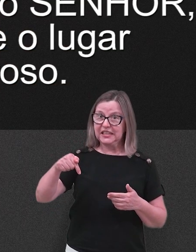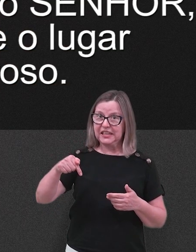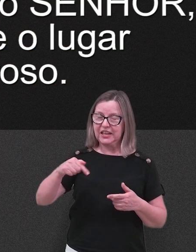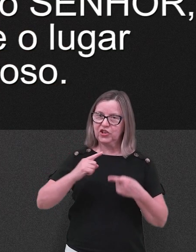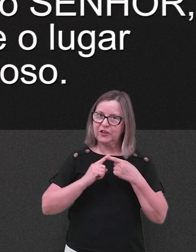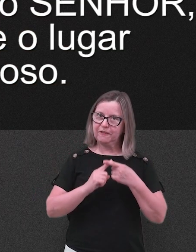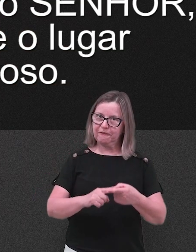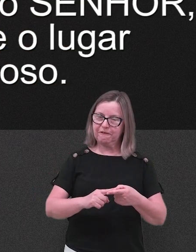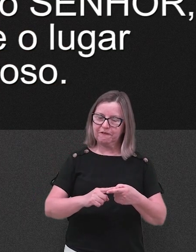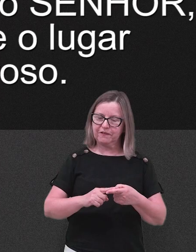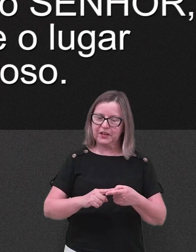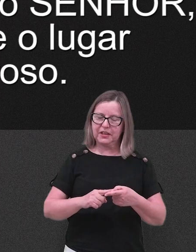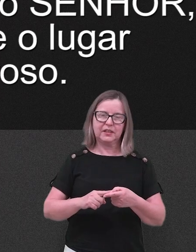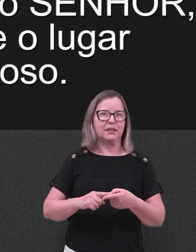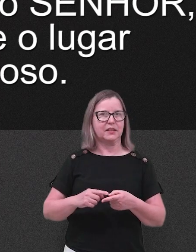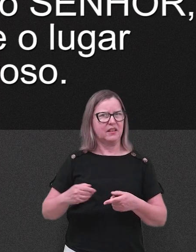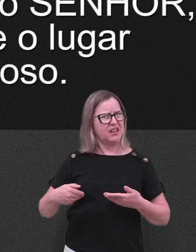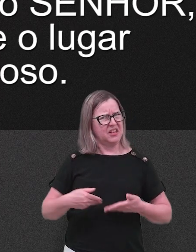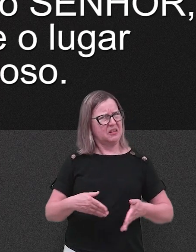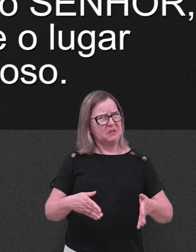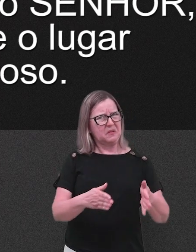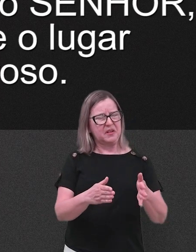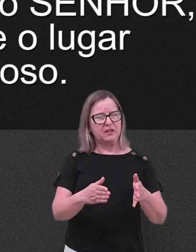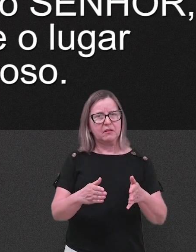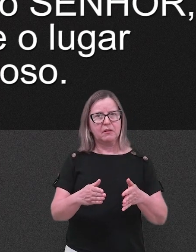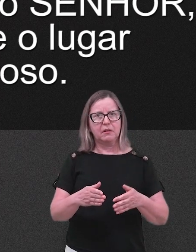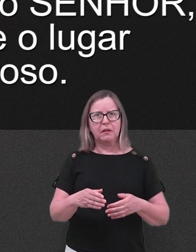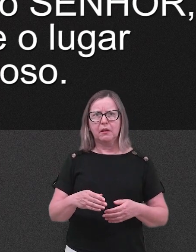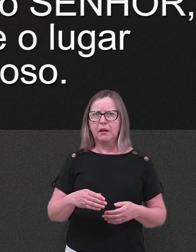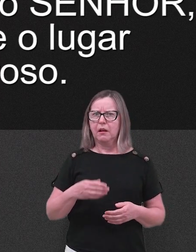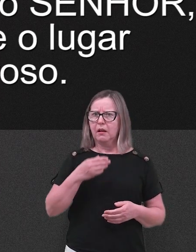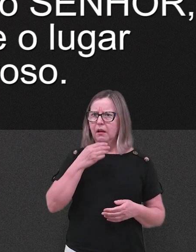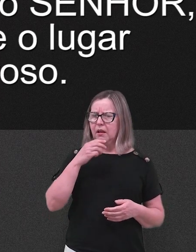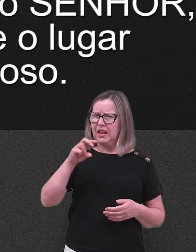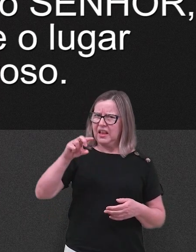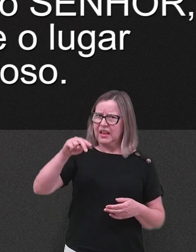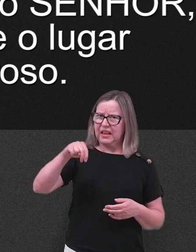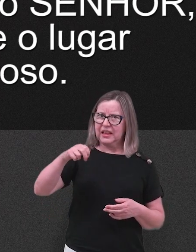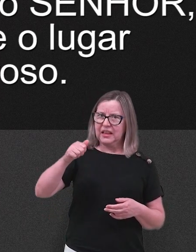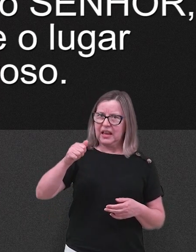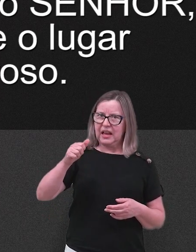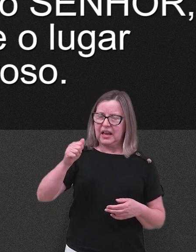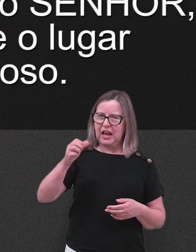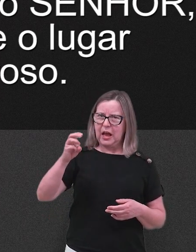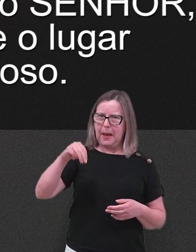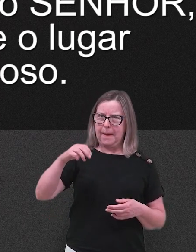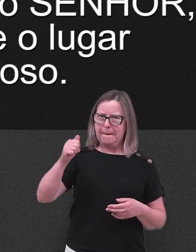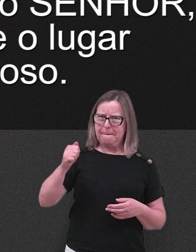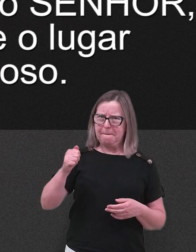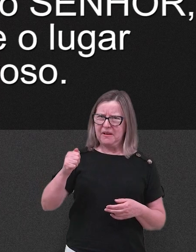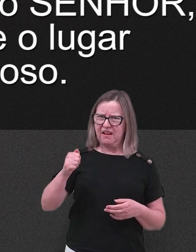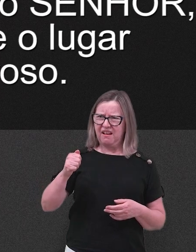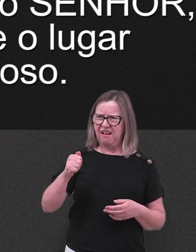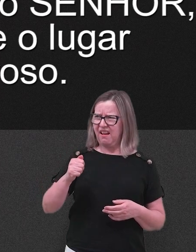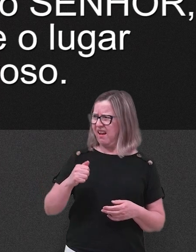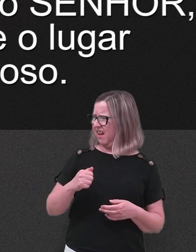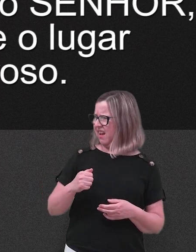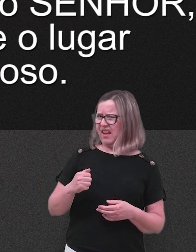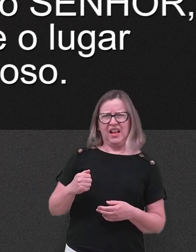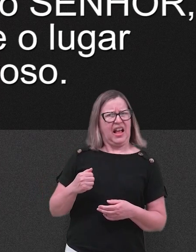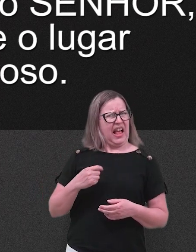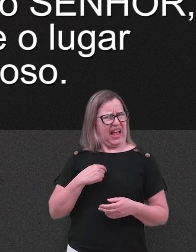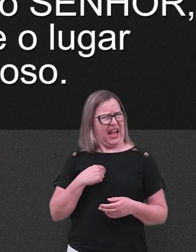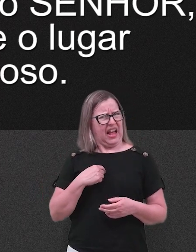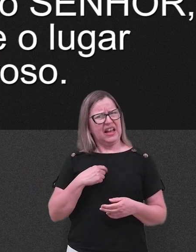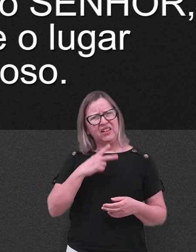porém, muito se indignou, e se foi dizendo, pensava eu que ele sairia,